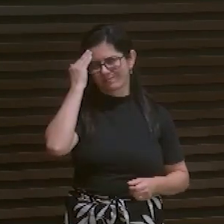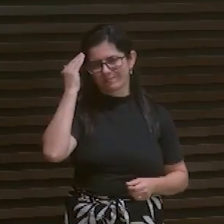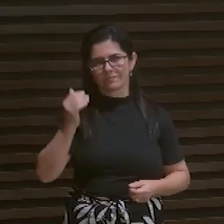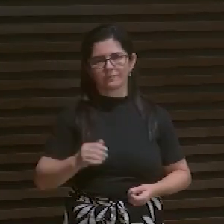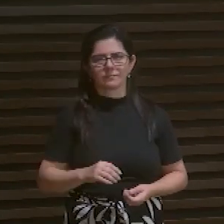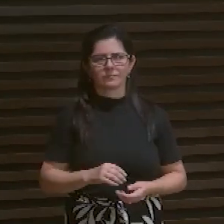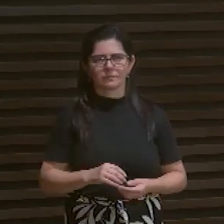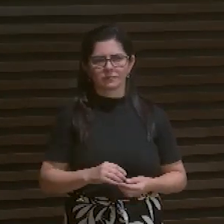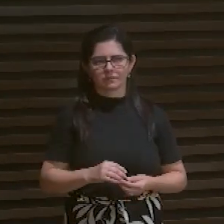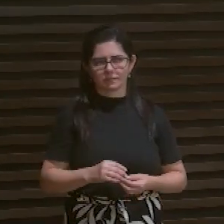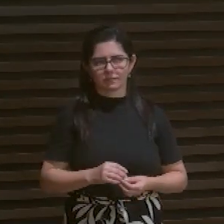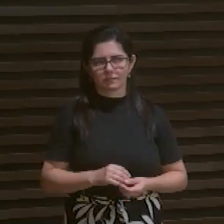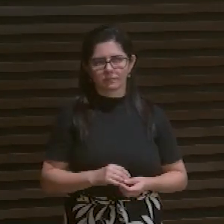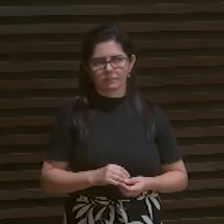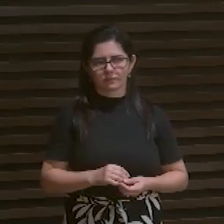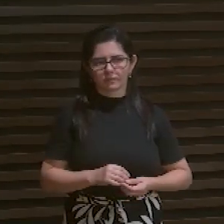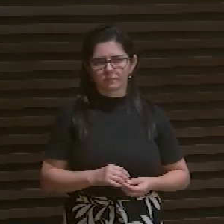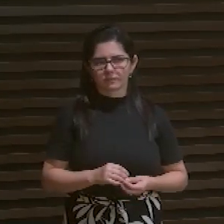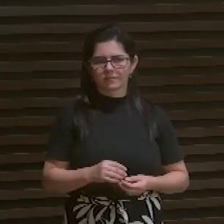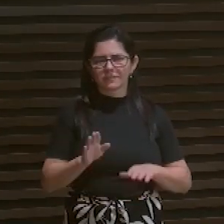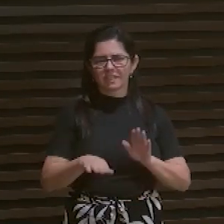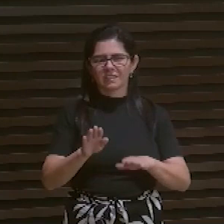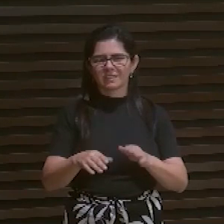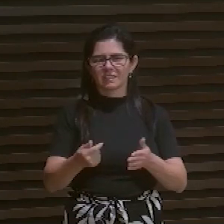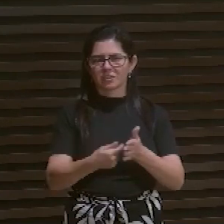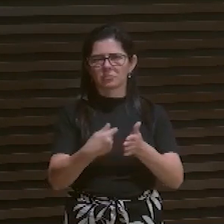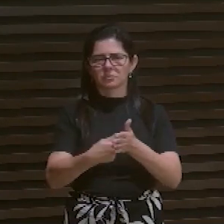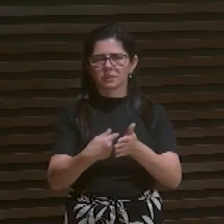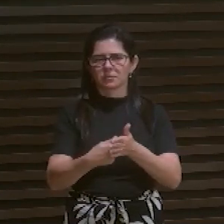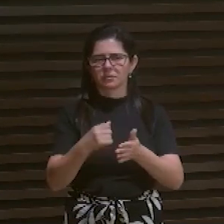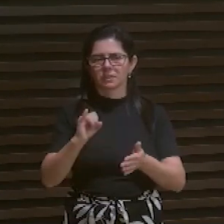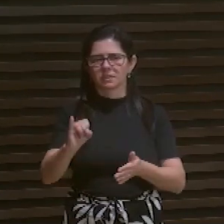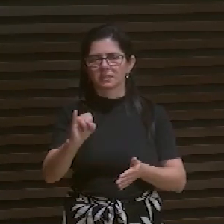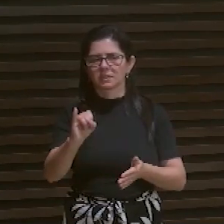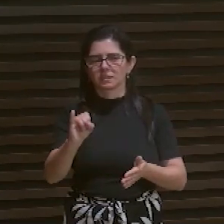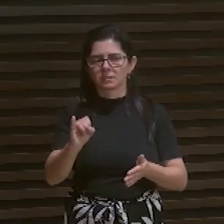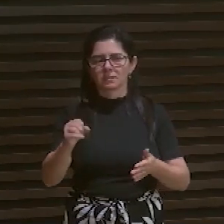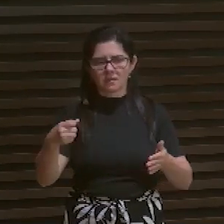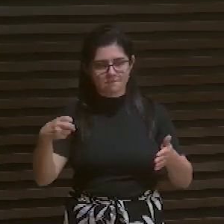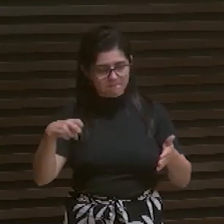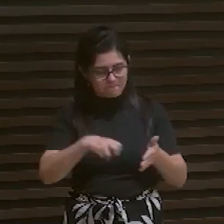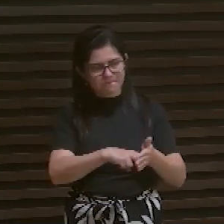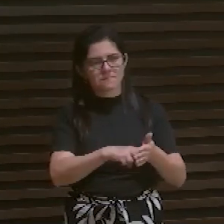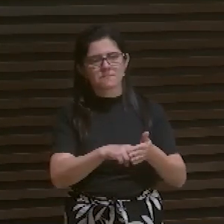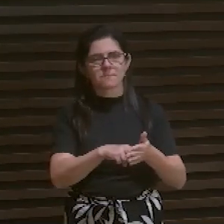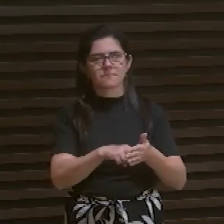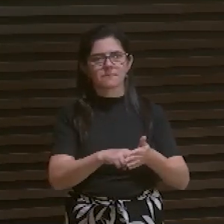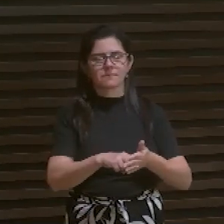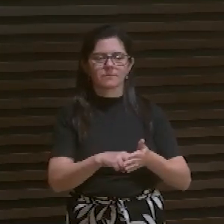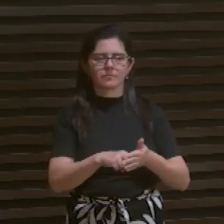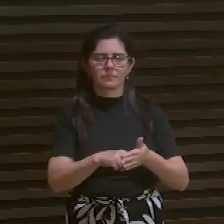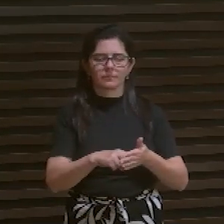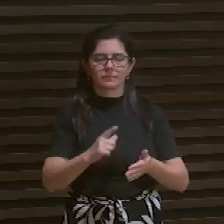Quando eu estava preparando esse estudo, por muitas vezes me perguntei se o acidente que eu tive, que eu já tive a oportunidade de dar o testemunho